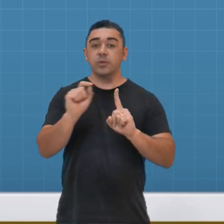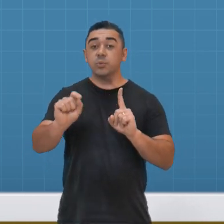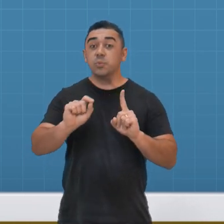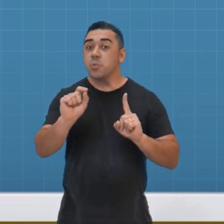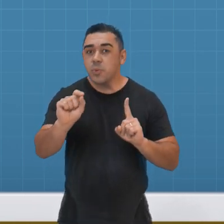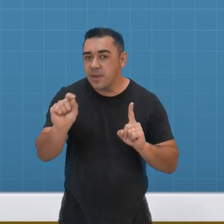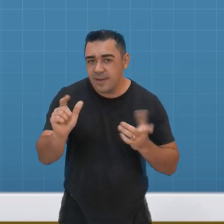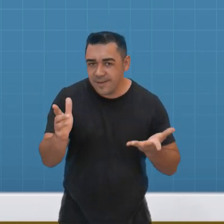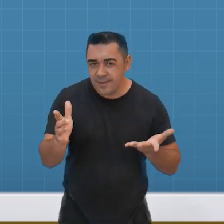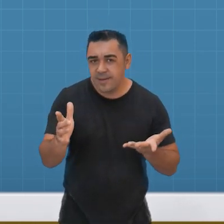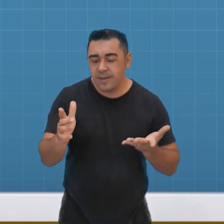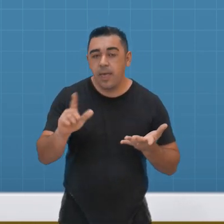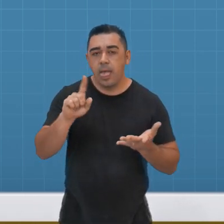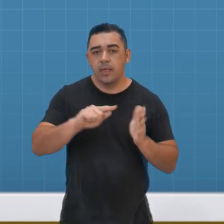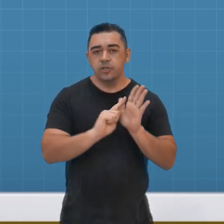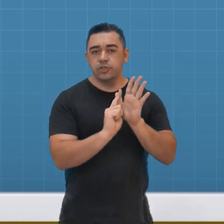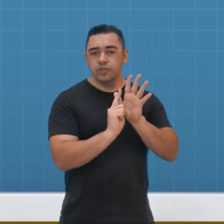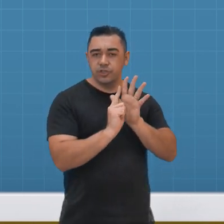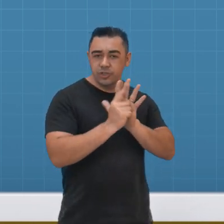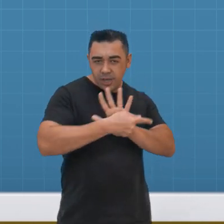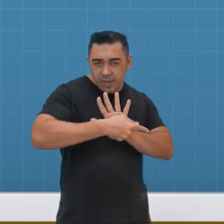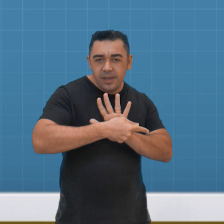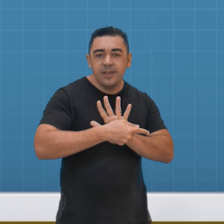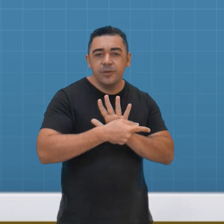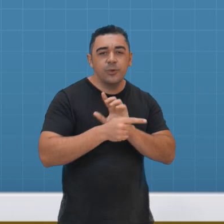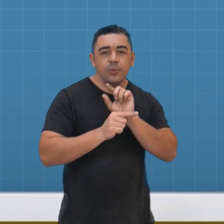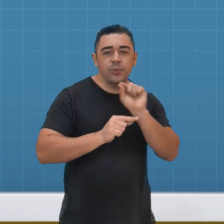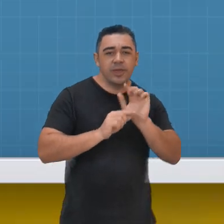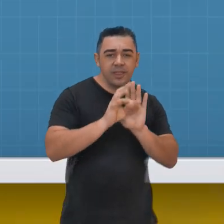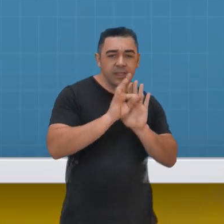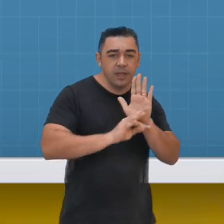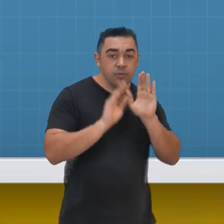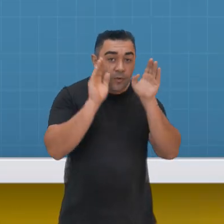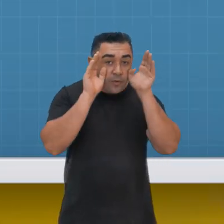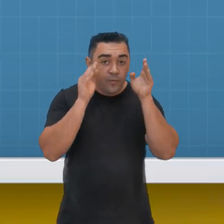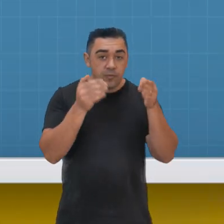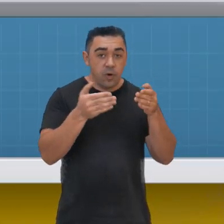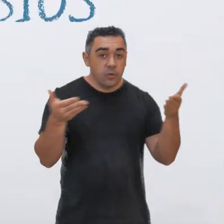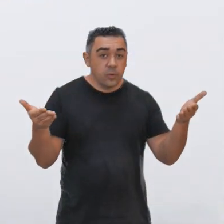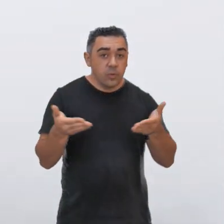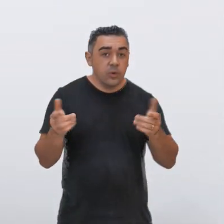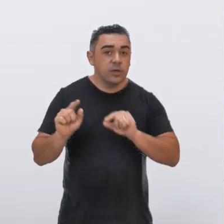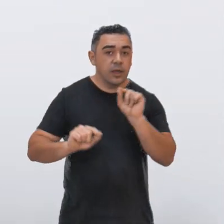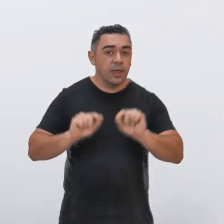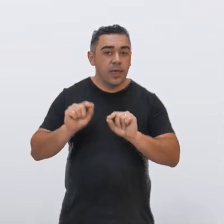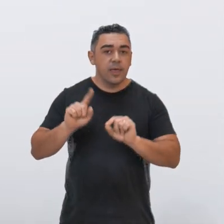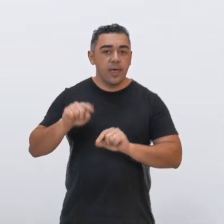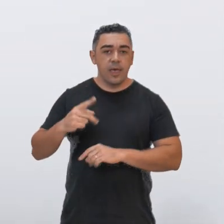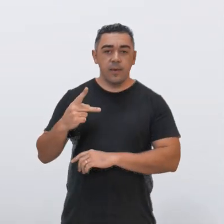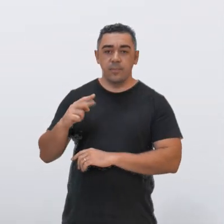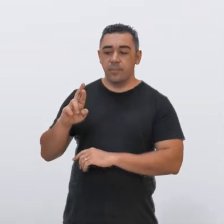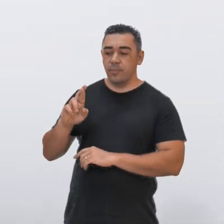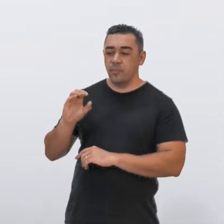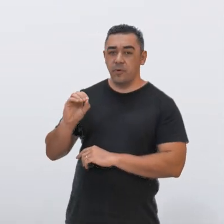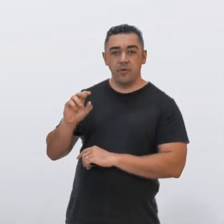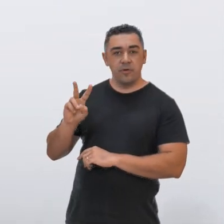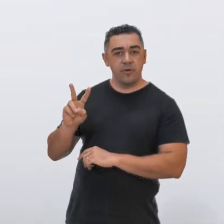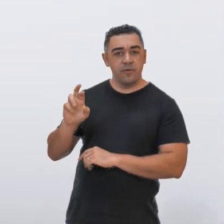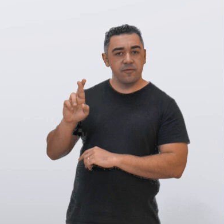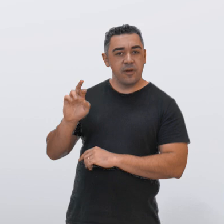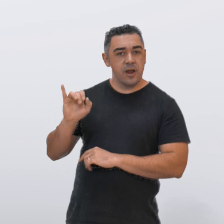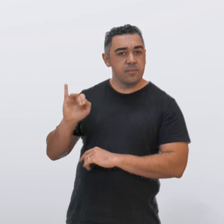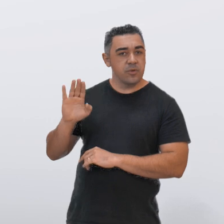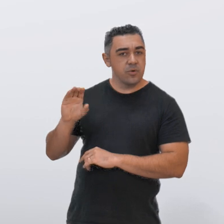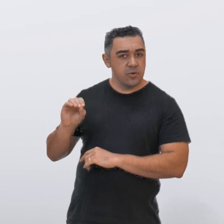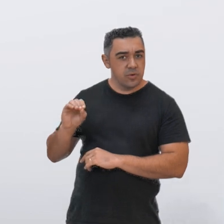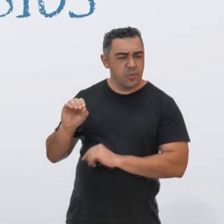um pouquinho mais. E o gênero textual que vai focar o nosso trabalho hoje é o provérbio. Você já ouviu falar